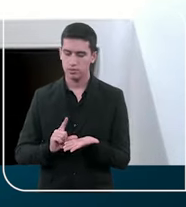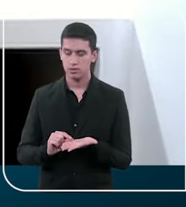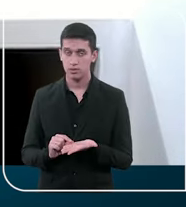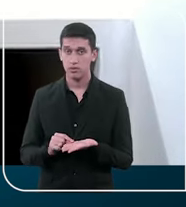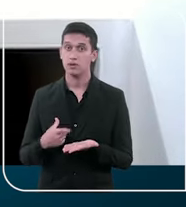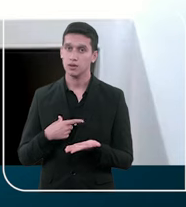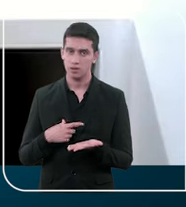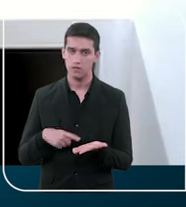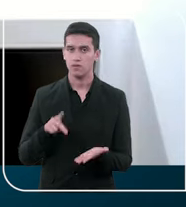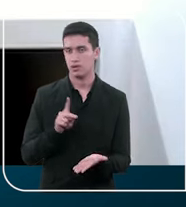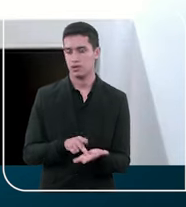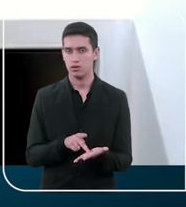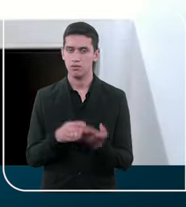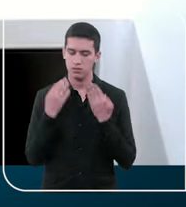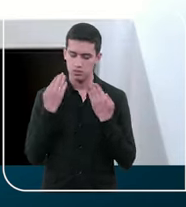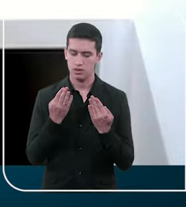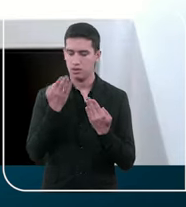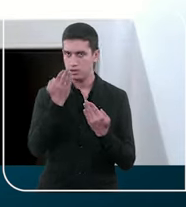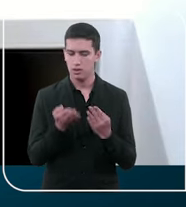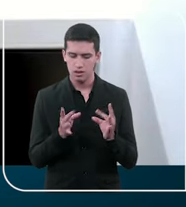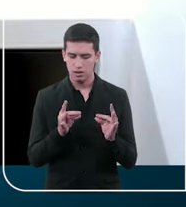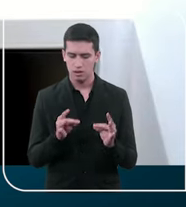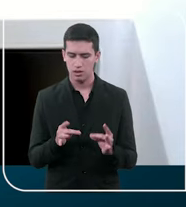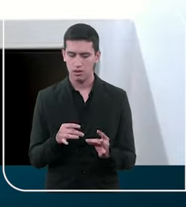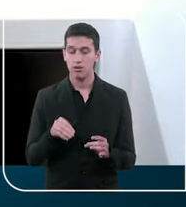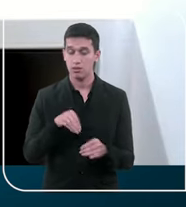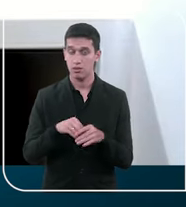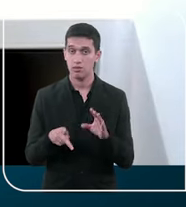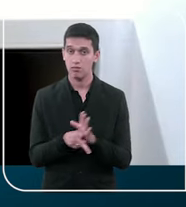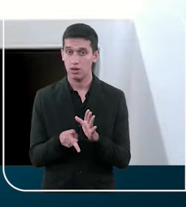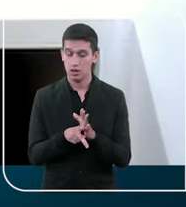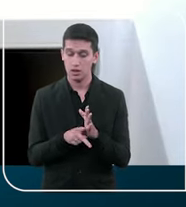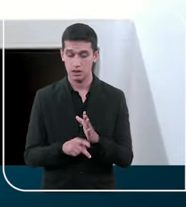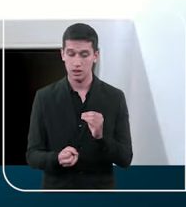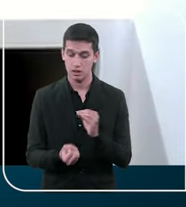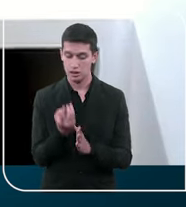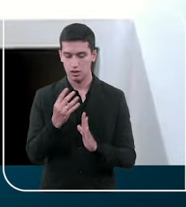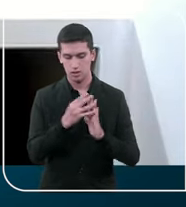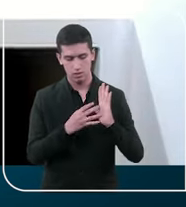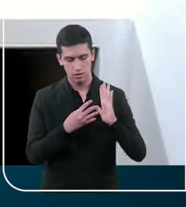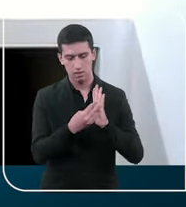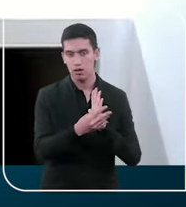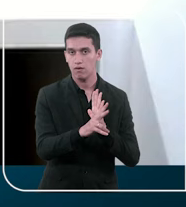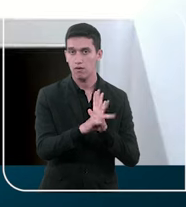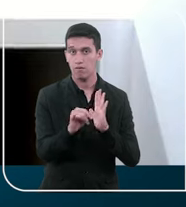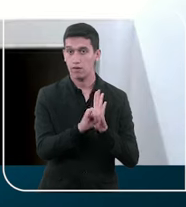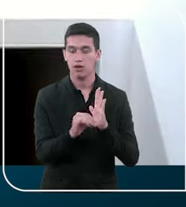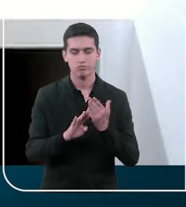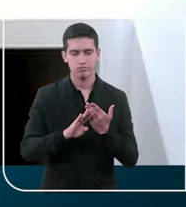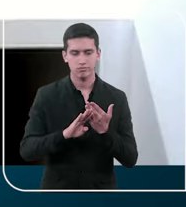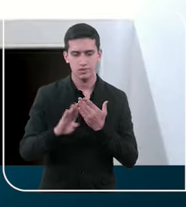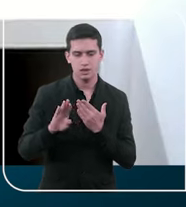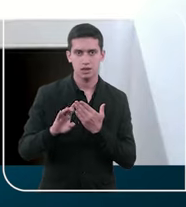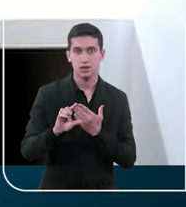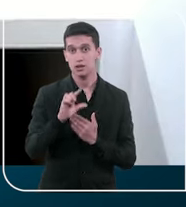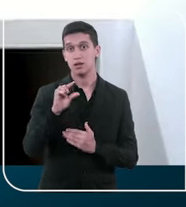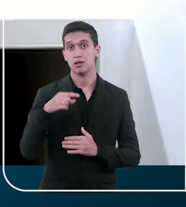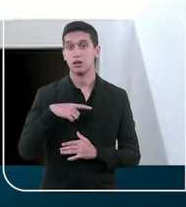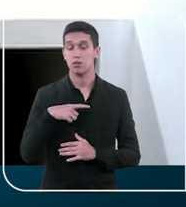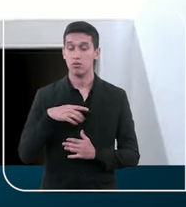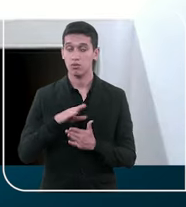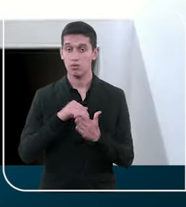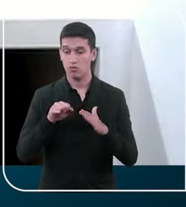ela tem como objetivo demonstrar que, na verdade, essa discricionariedade na formação das listas, ela acaba nos